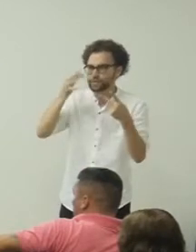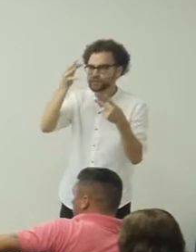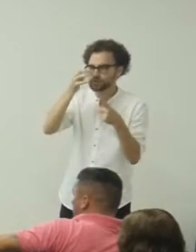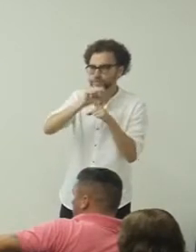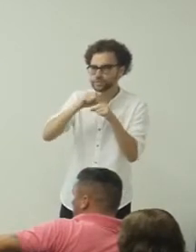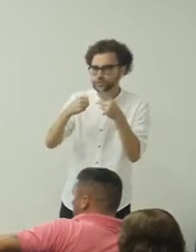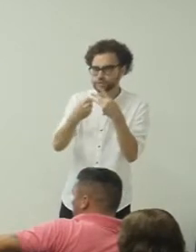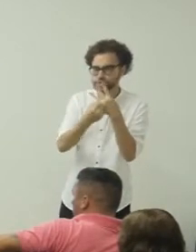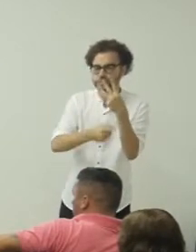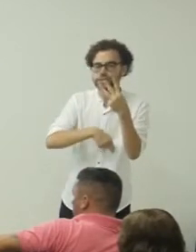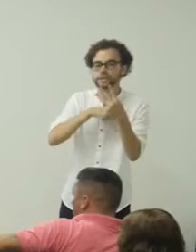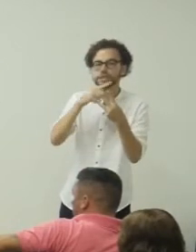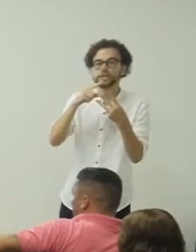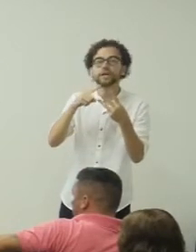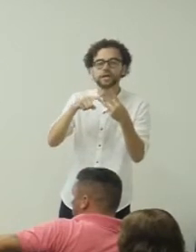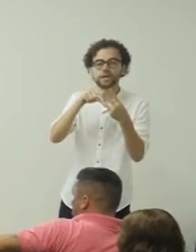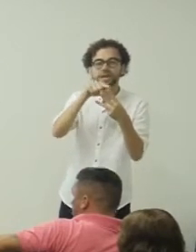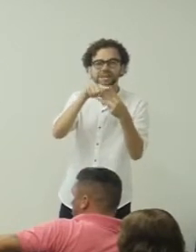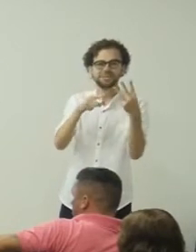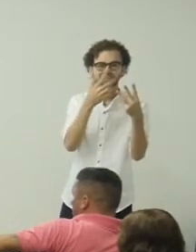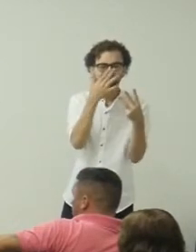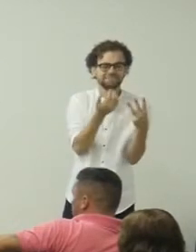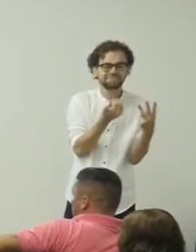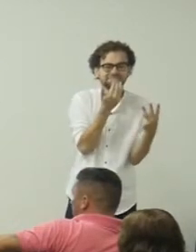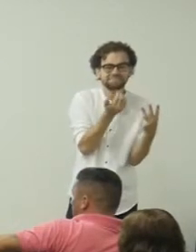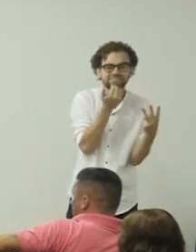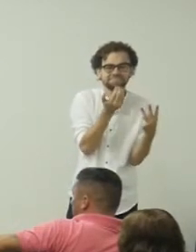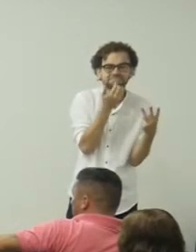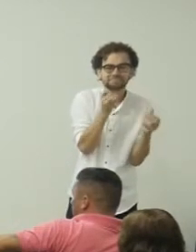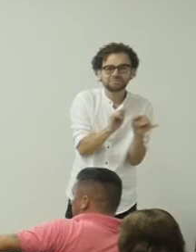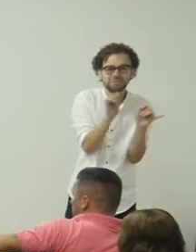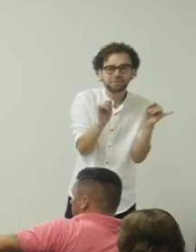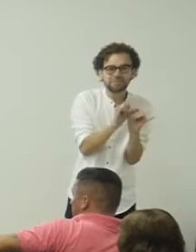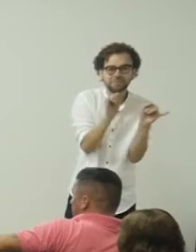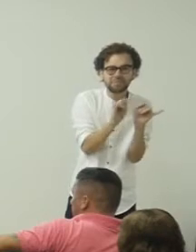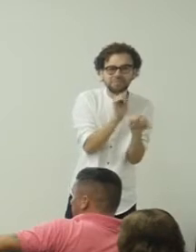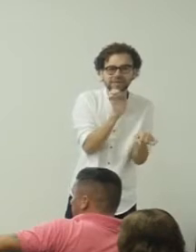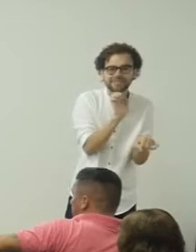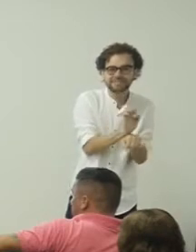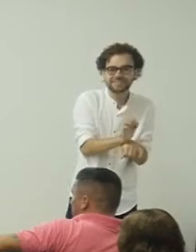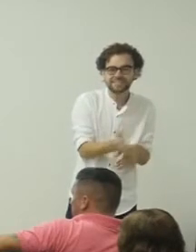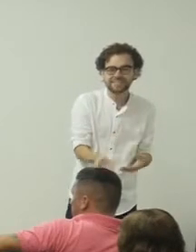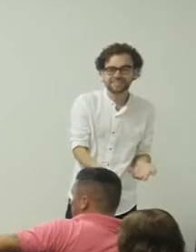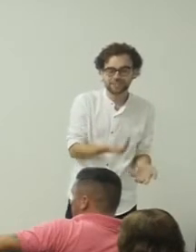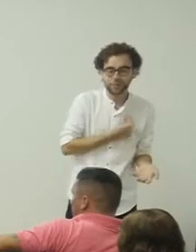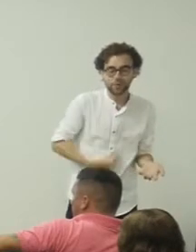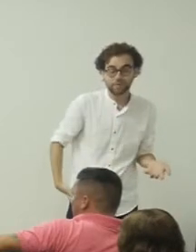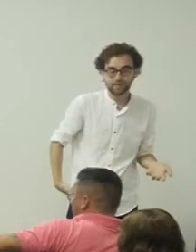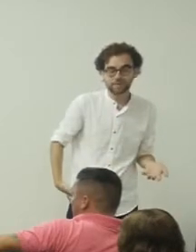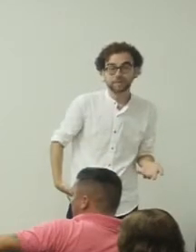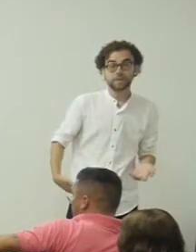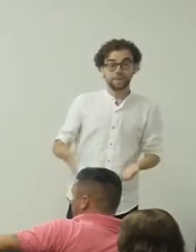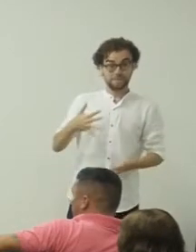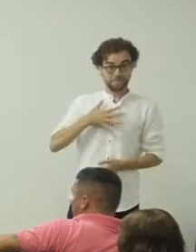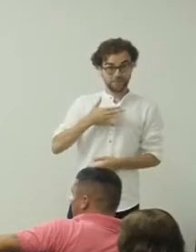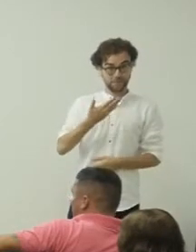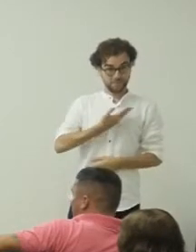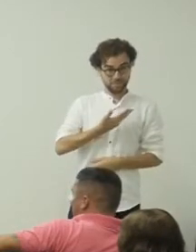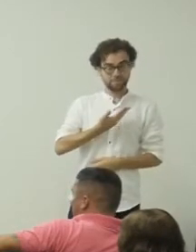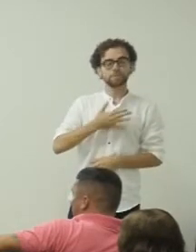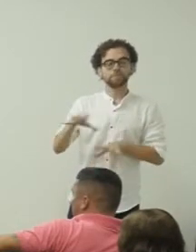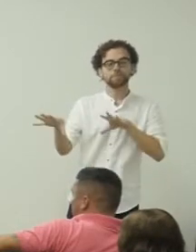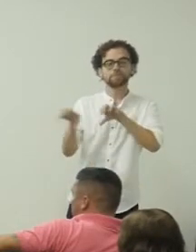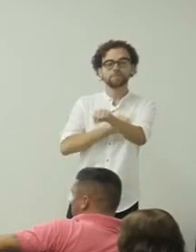filosofia e sociologia, alegando que são desperdícios para o Estado. Meu amigo secreto é formado em engenharia,